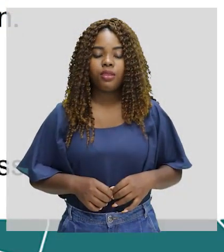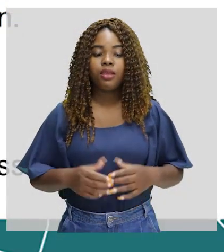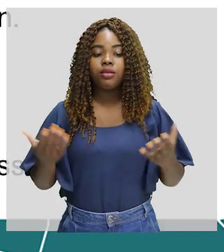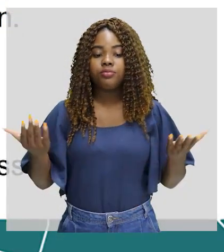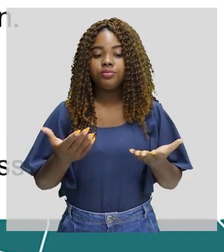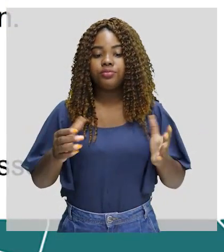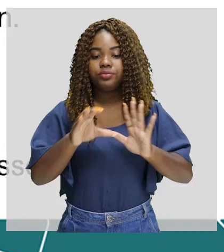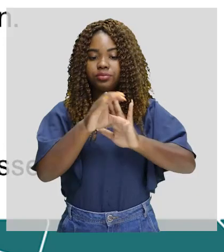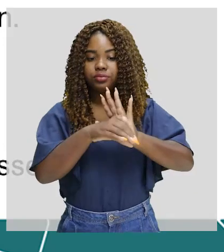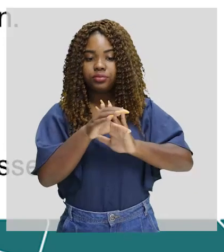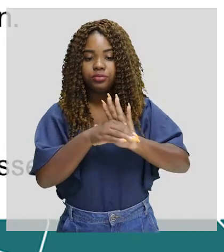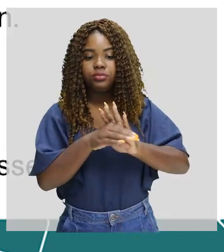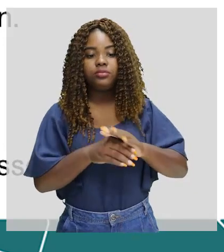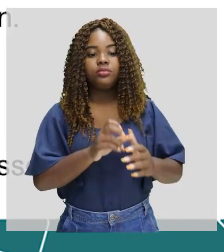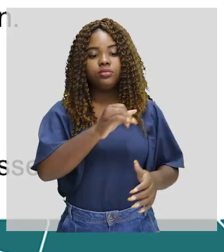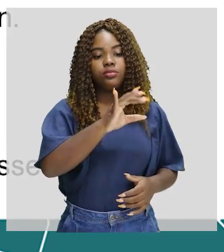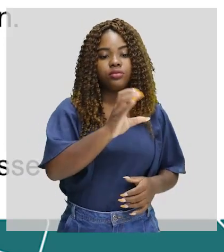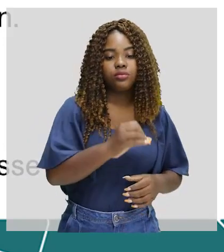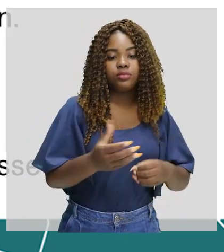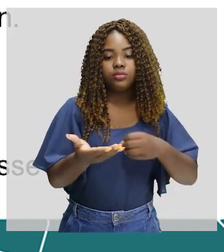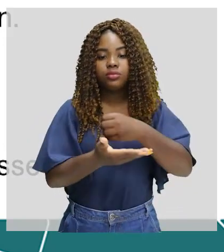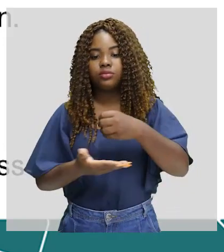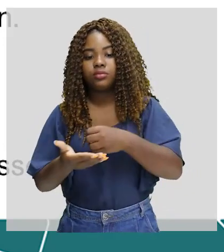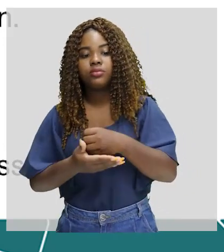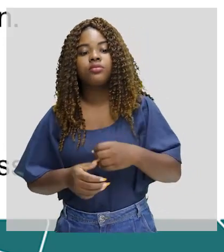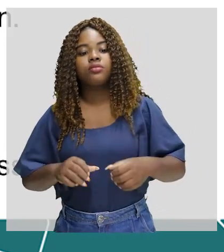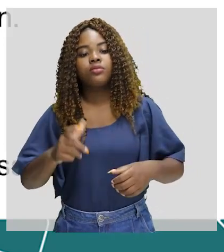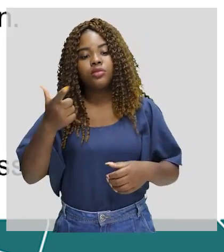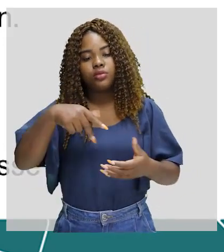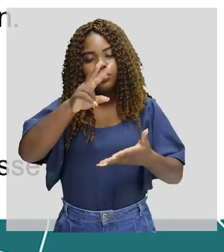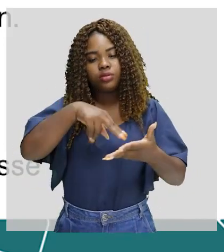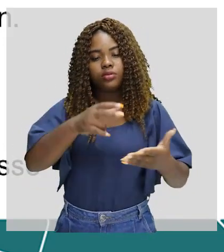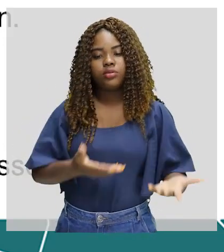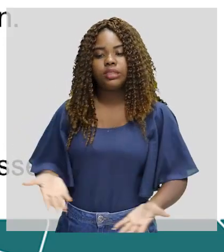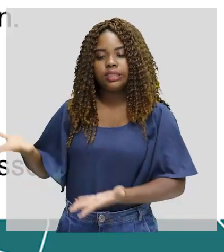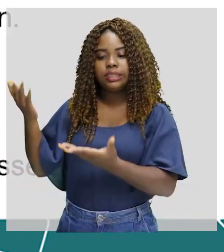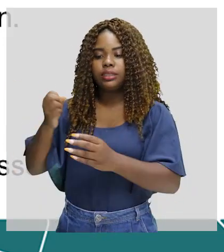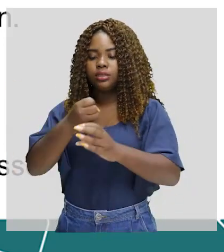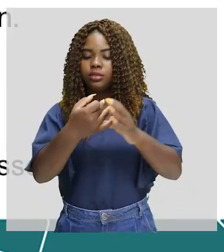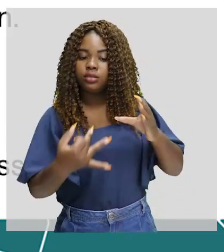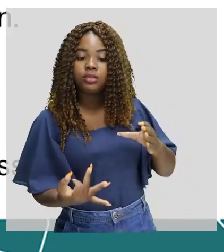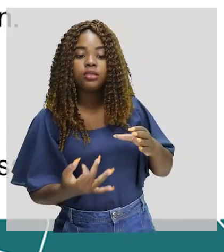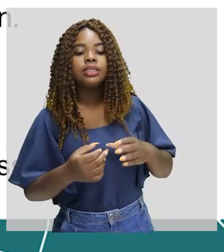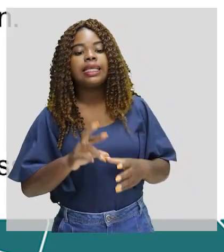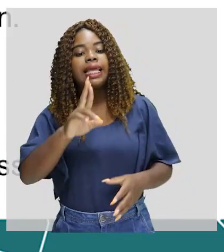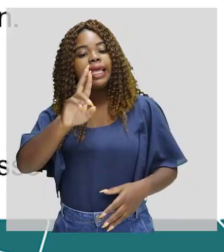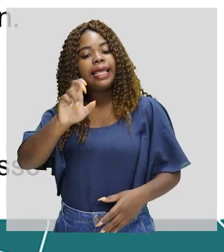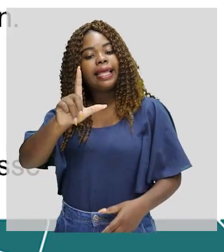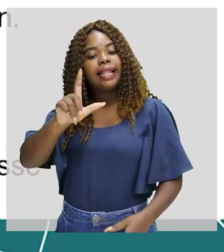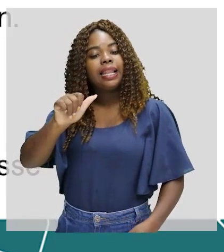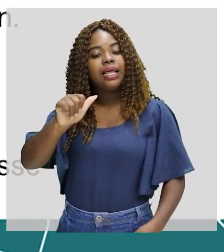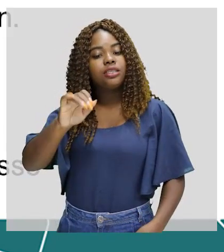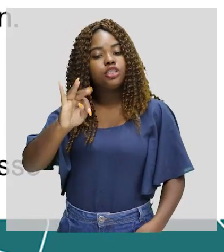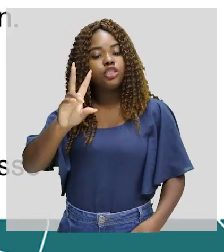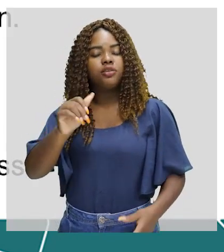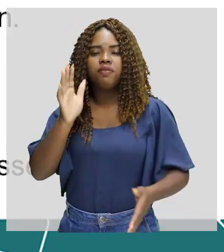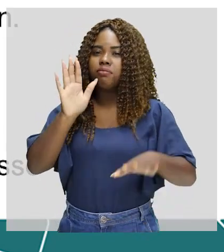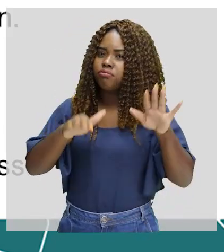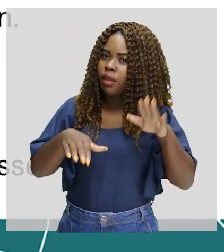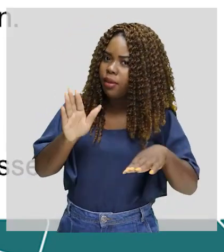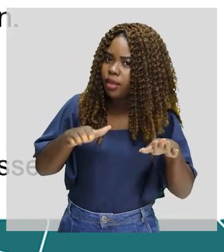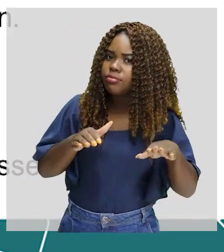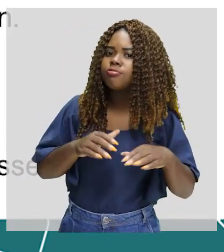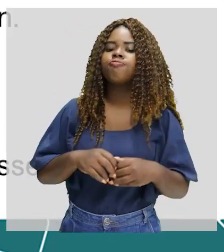O conceito de ácidos e bases conjugados, mostra que a ideia do caráter ácido-base ele é relativo.